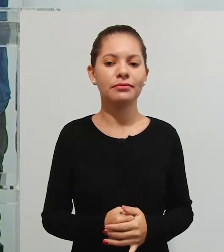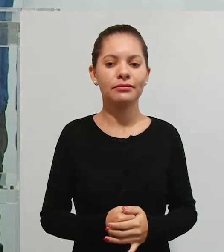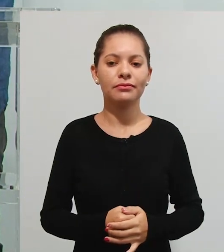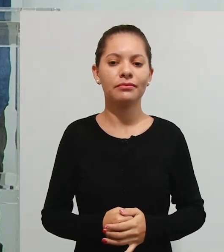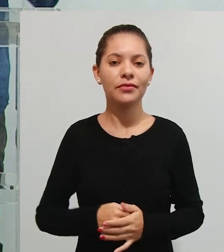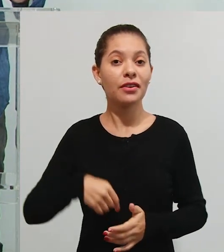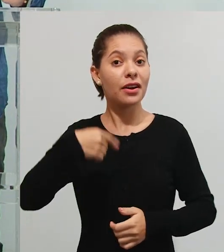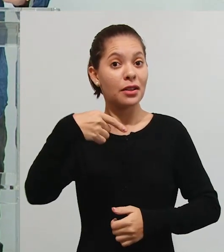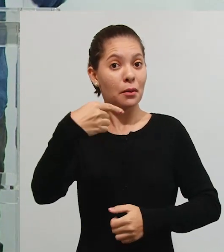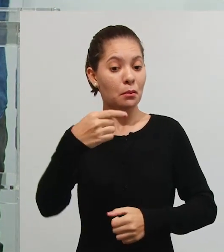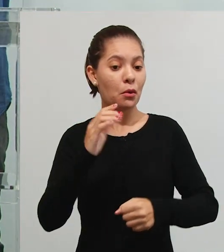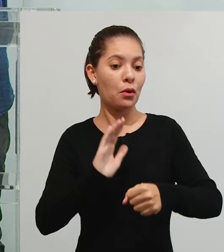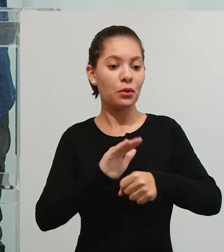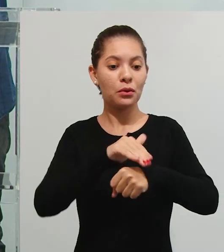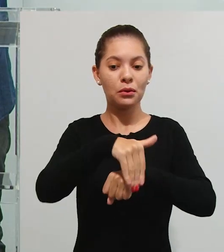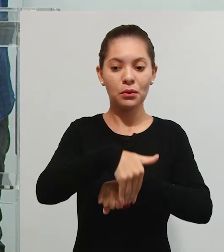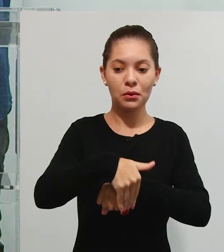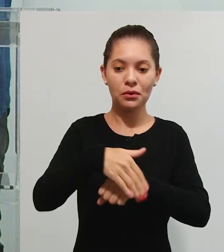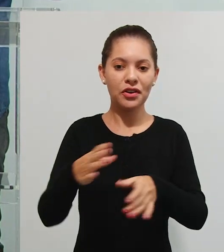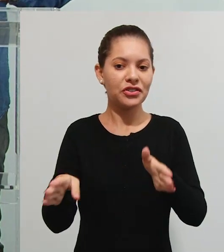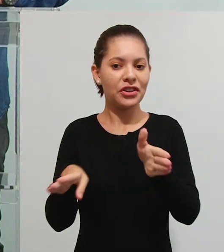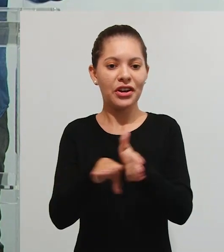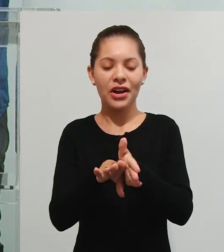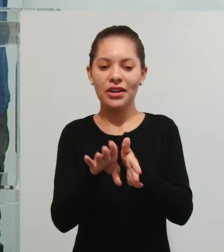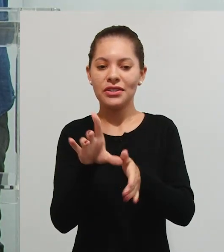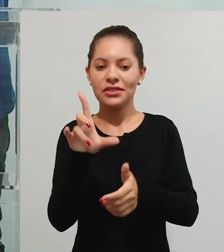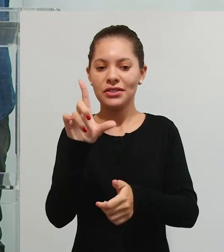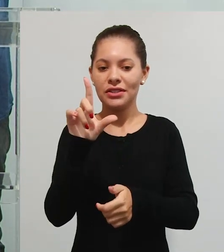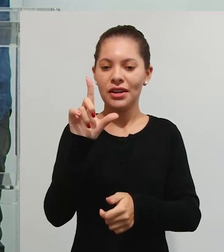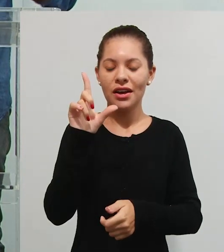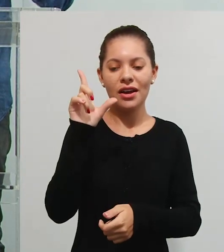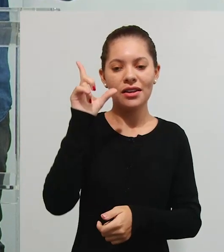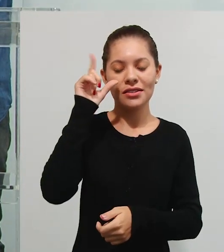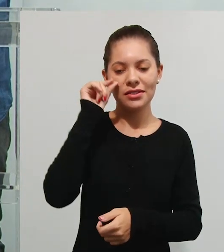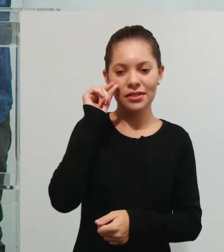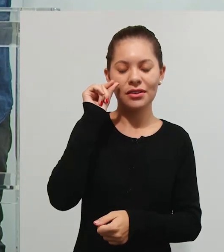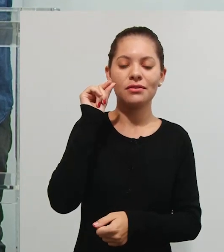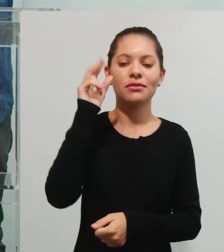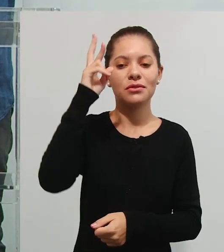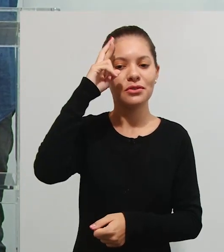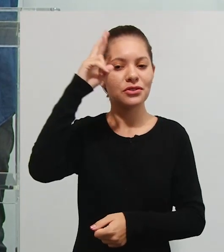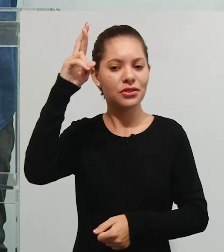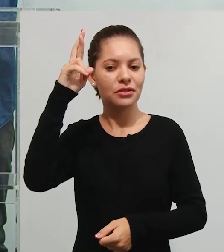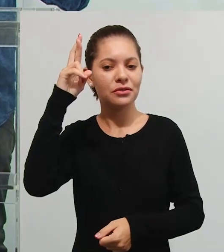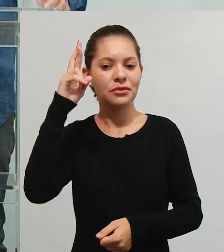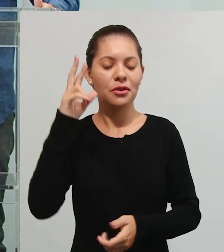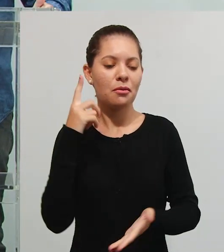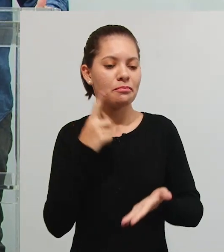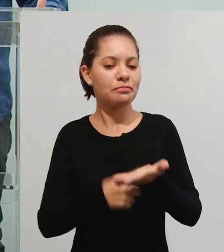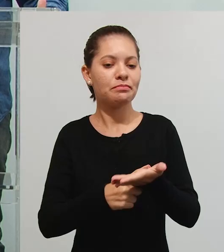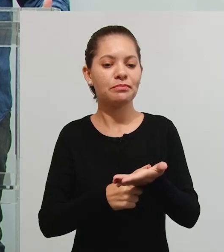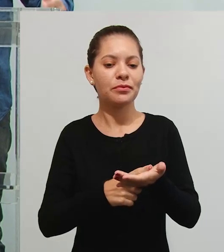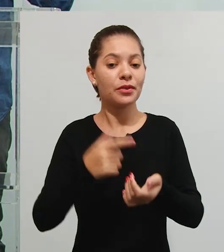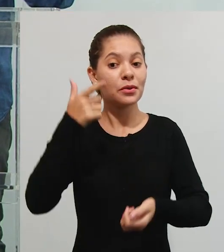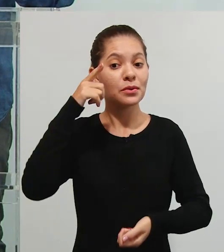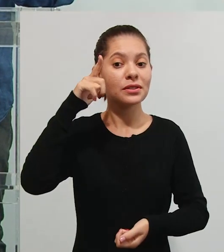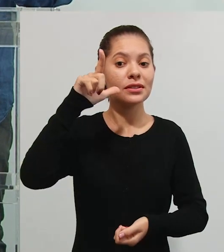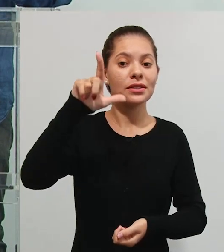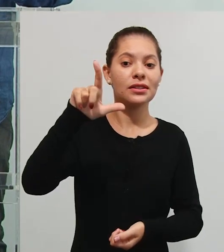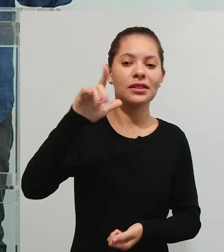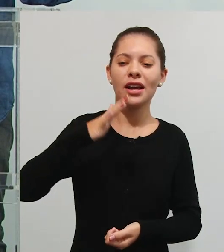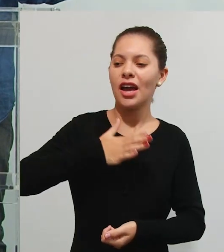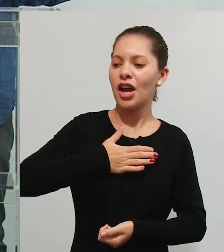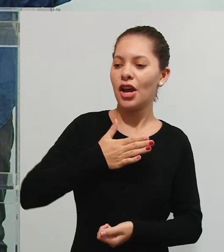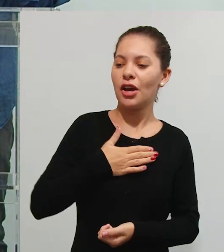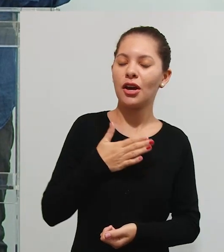pouco depois do horário de expediente, que vai chegar mais cedo, que o chefe, o líder, ele vai dar uma missão e ele vai cumprir aquela missão, porque para ele é